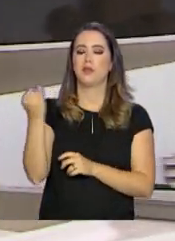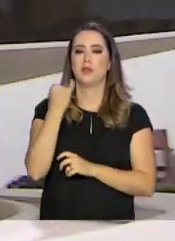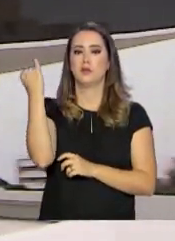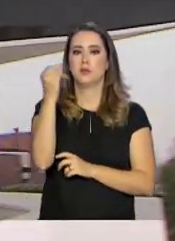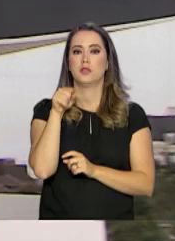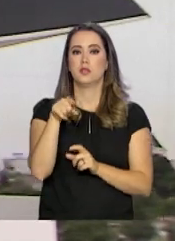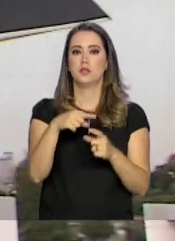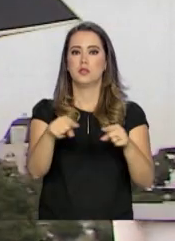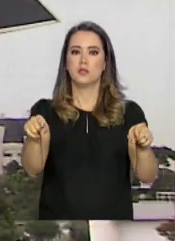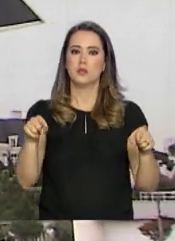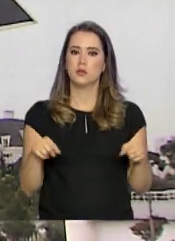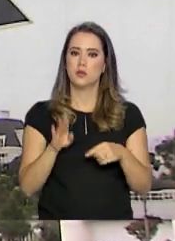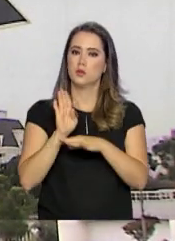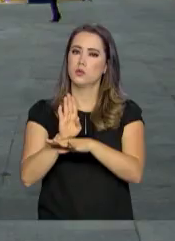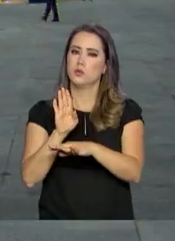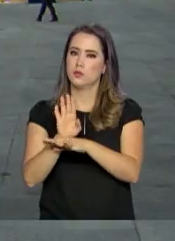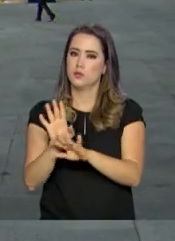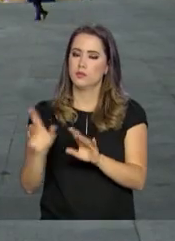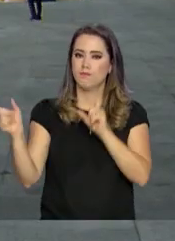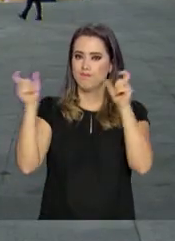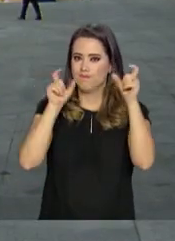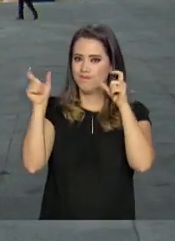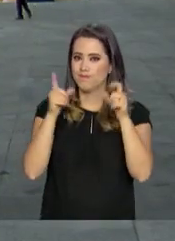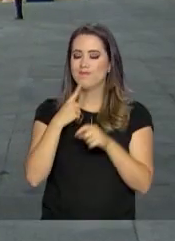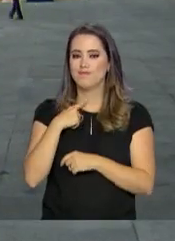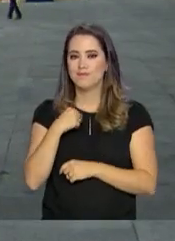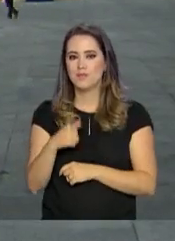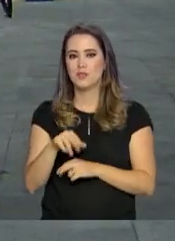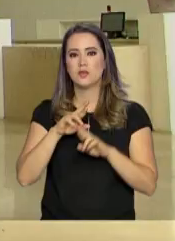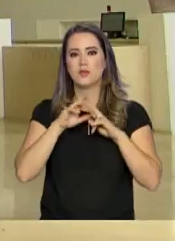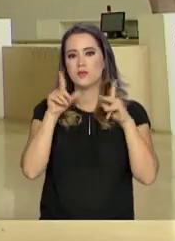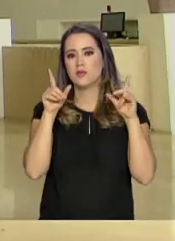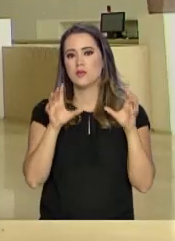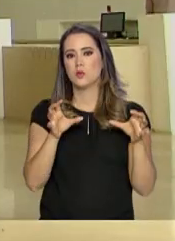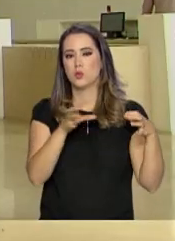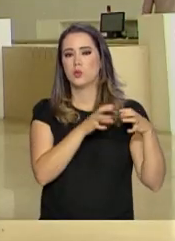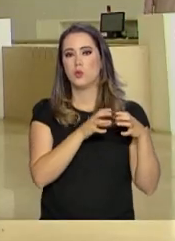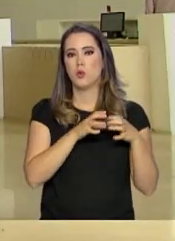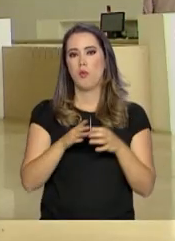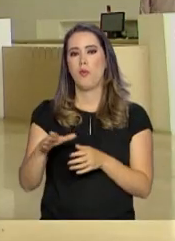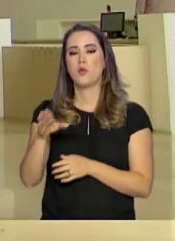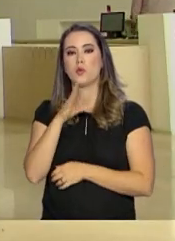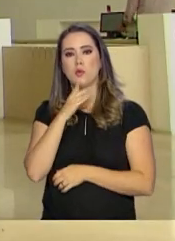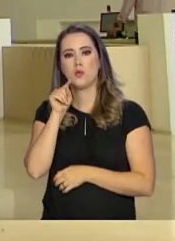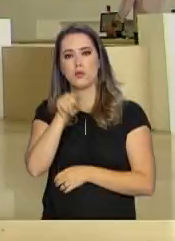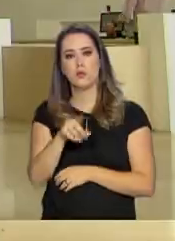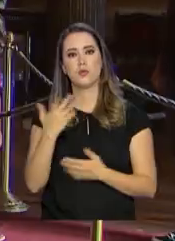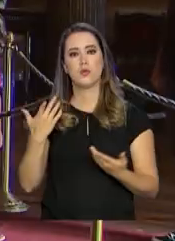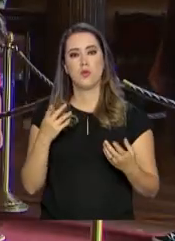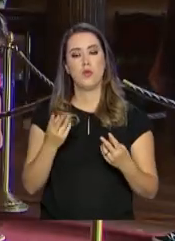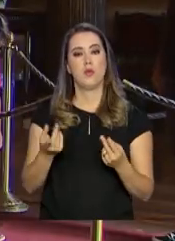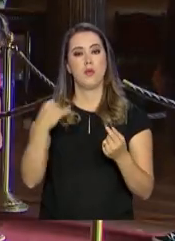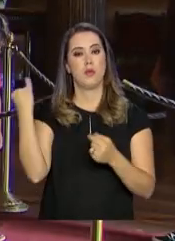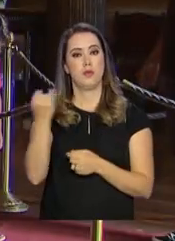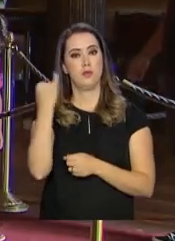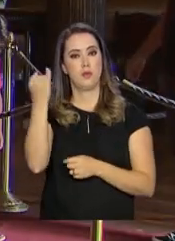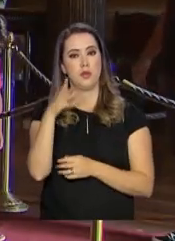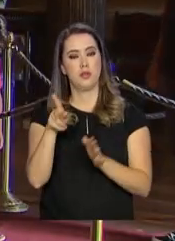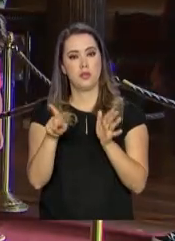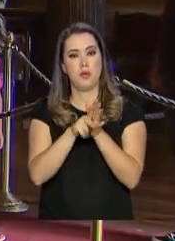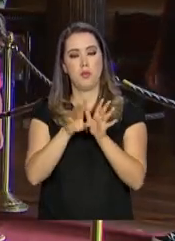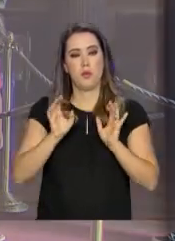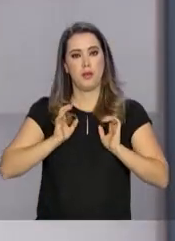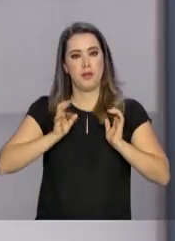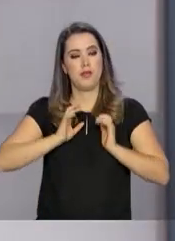função desses espaços que é de contribuir para despertar o interesse em diferentes áreas do conhecimento e para o valor do patrimônio cultural